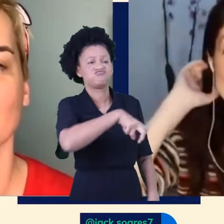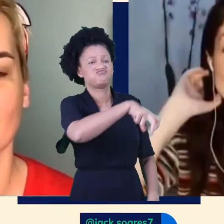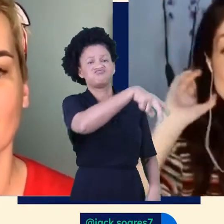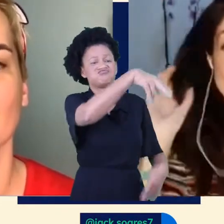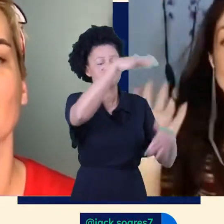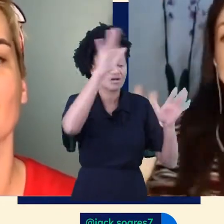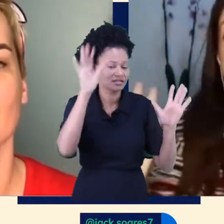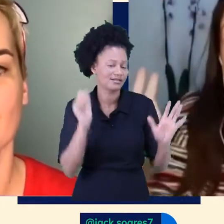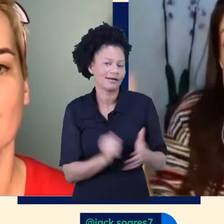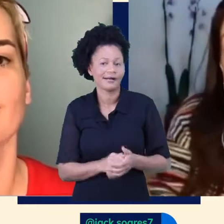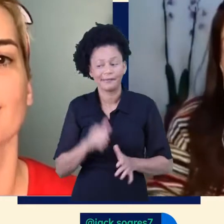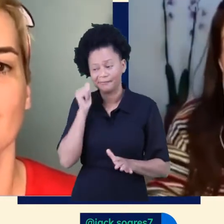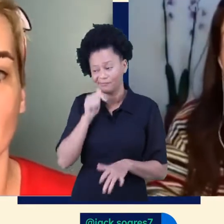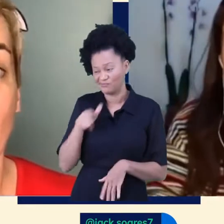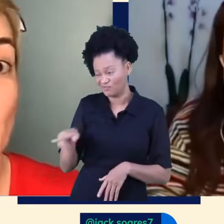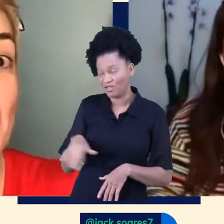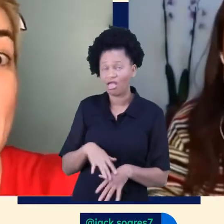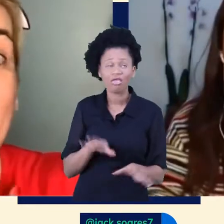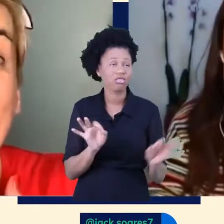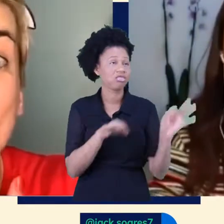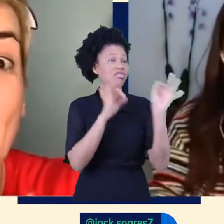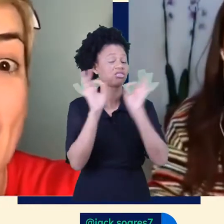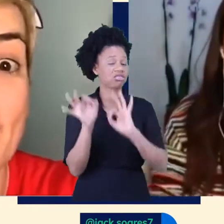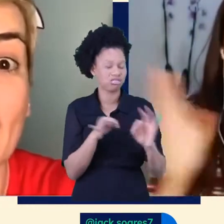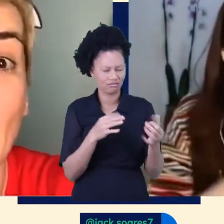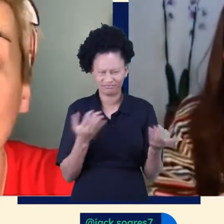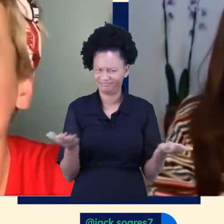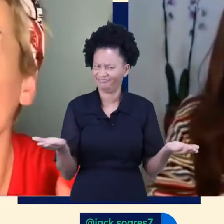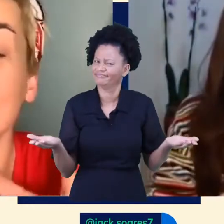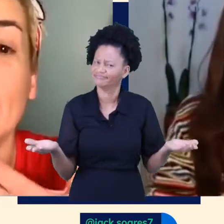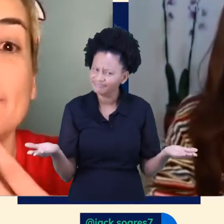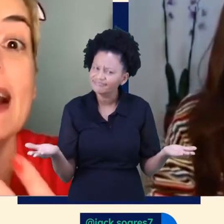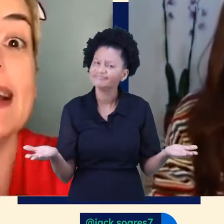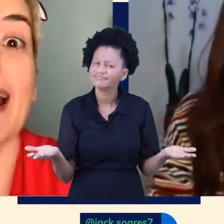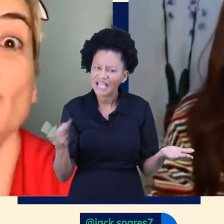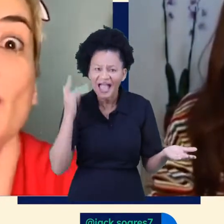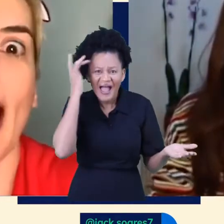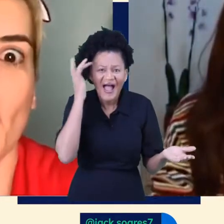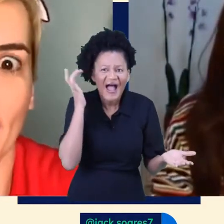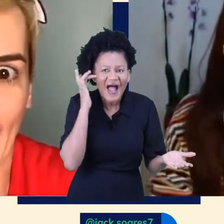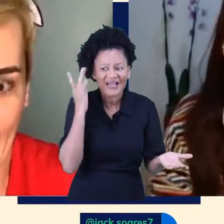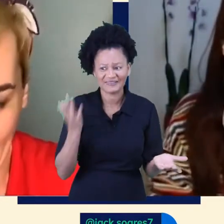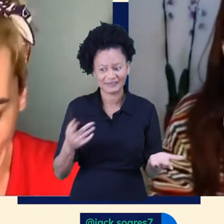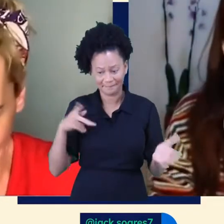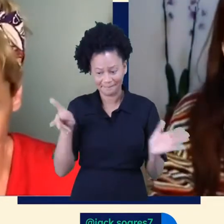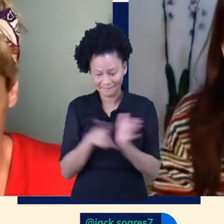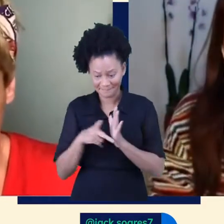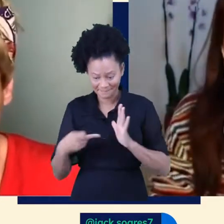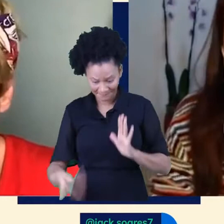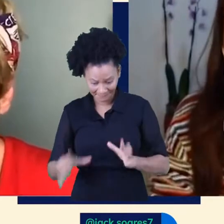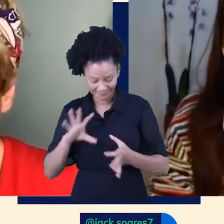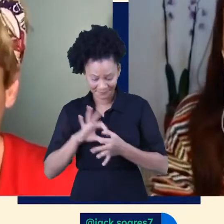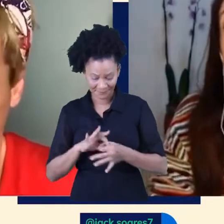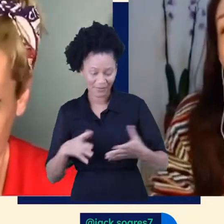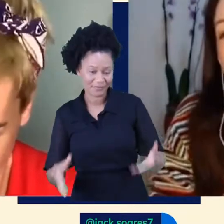meio perdidinha. Mas olha só, gente. E a gente acha que é uma coisa biológica. É a coisa da mãe natural nela, né?